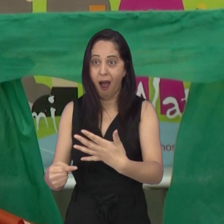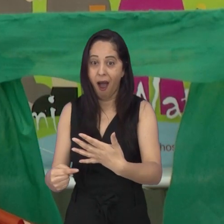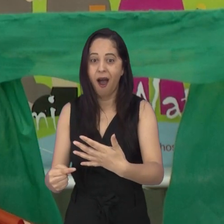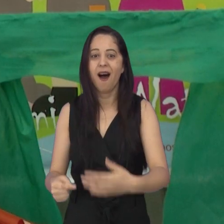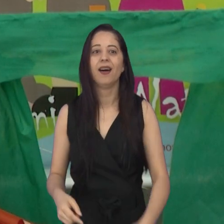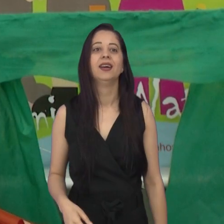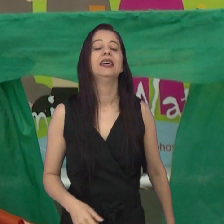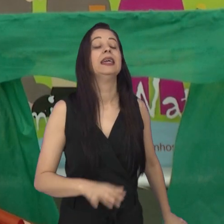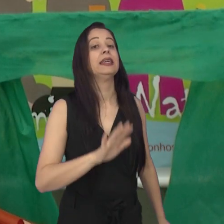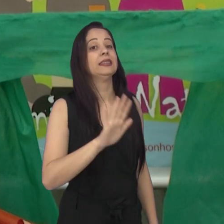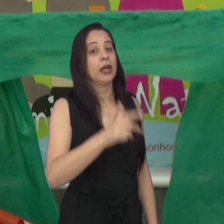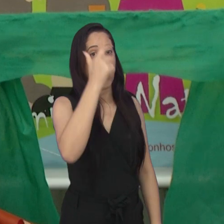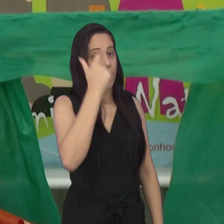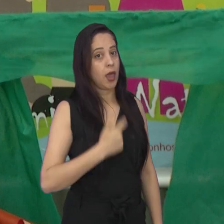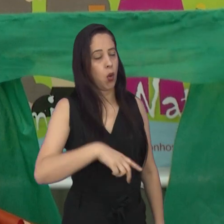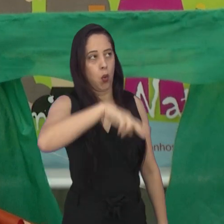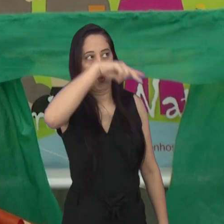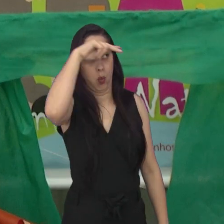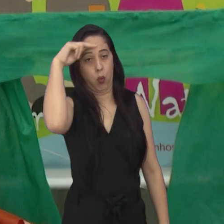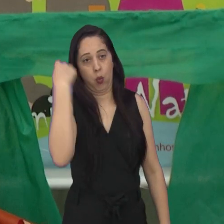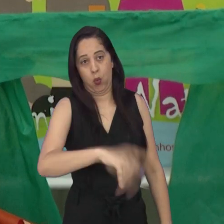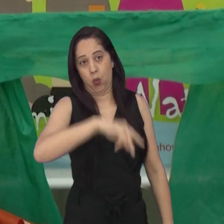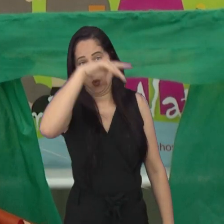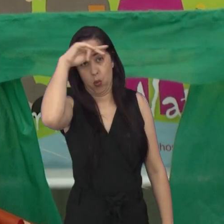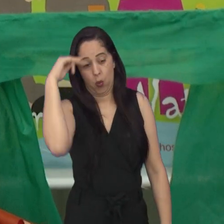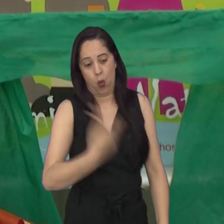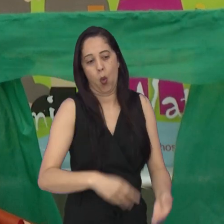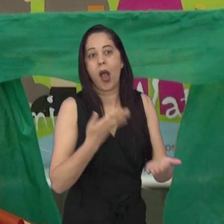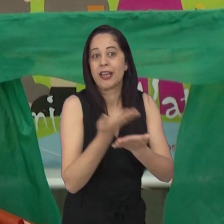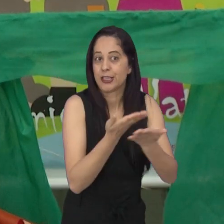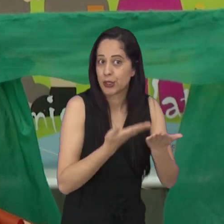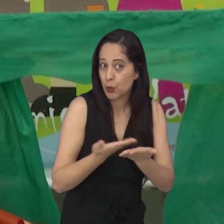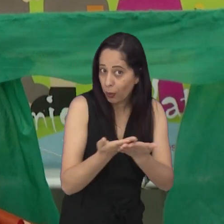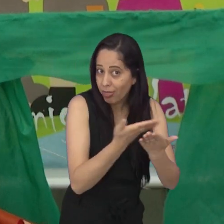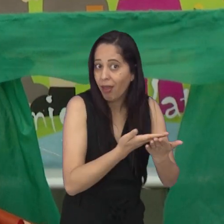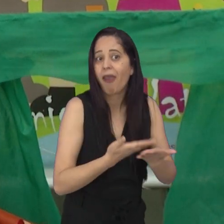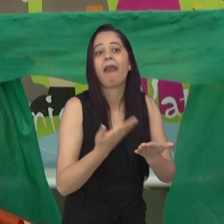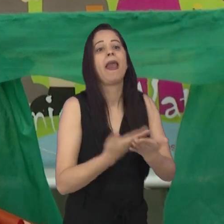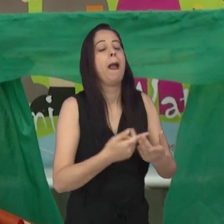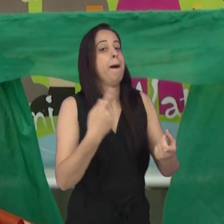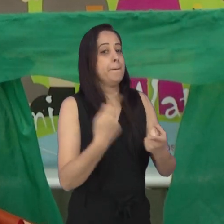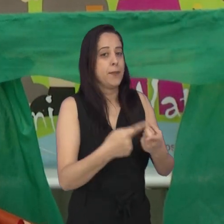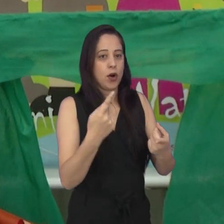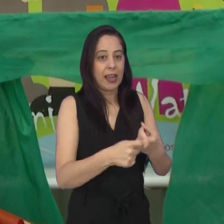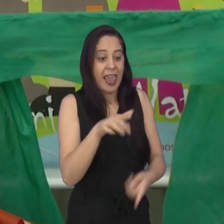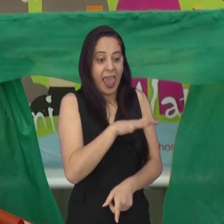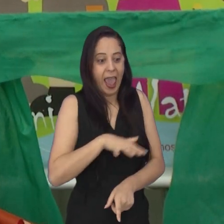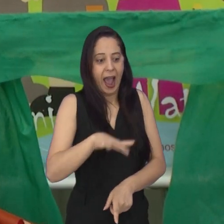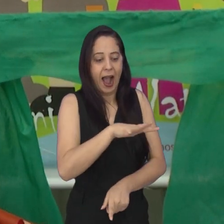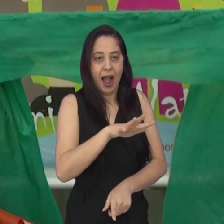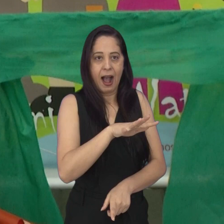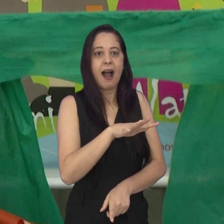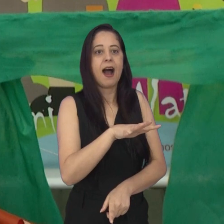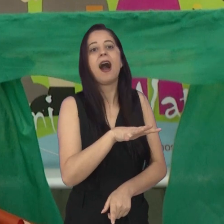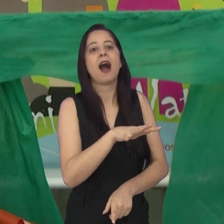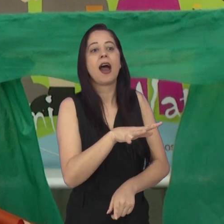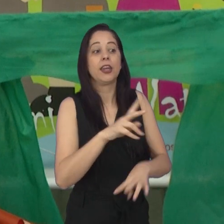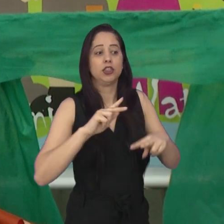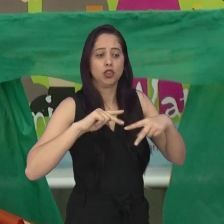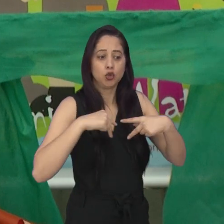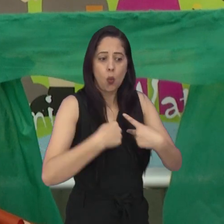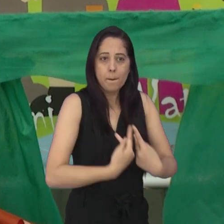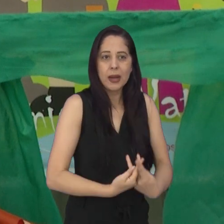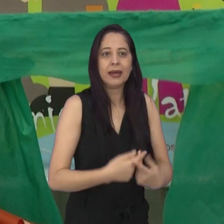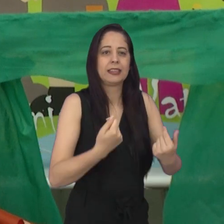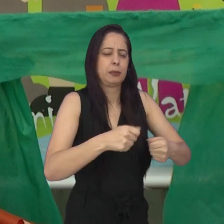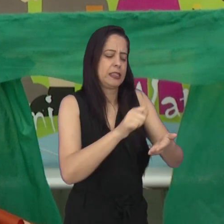porque aí era tudo humanas, né? Ler, escrever, falar. E aí, assim, foi um quebra em mim, né? Esse primeiro.